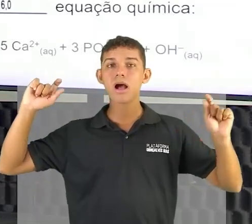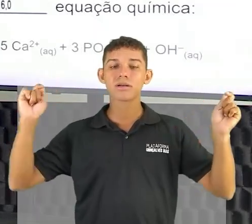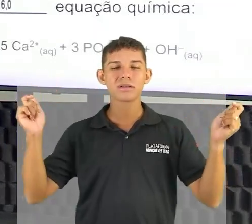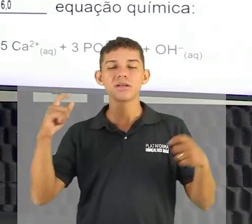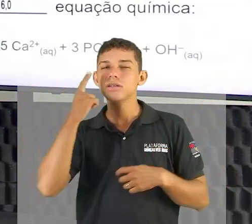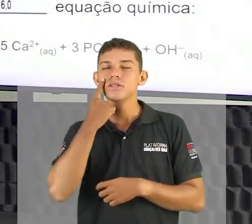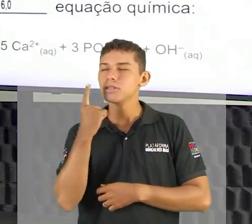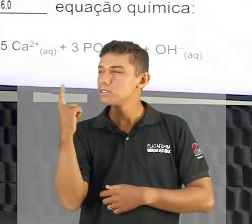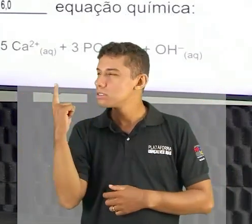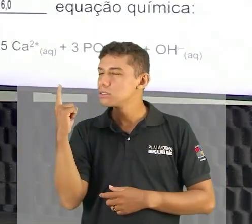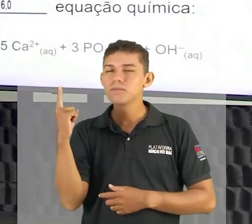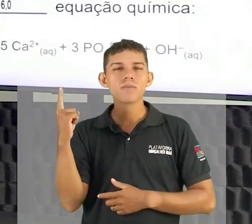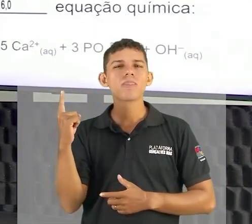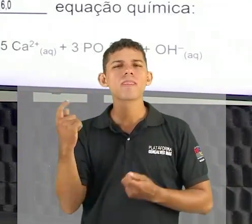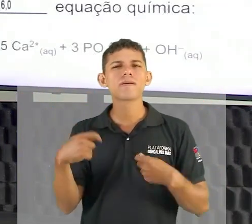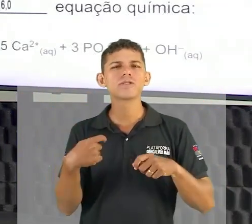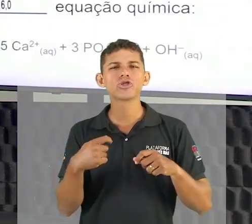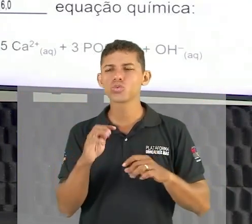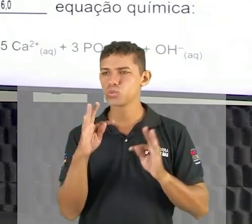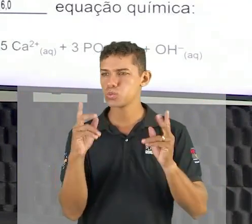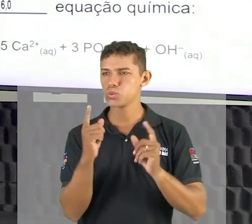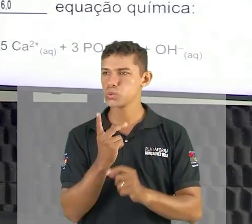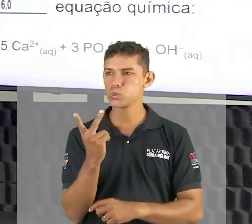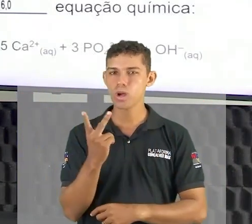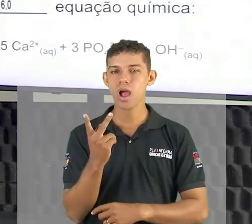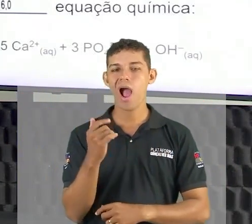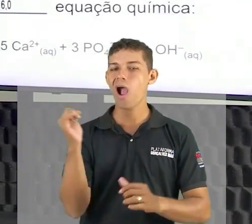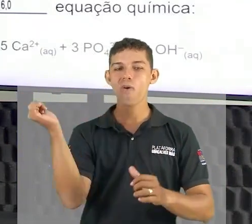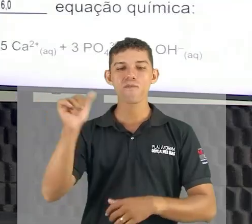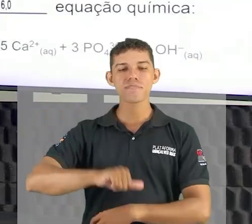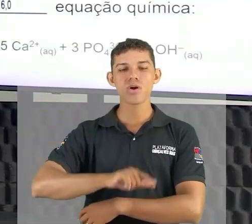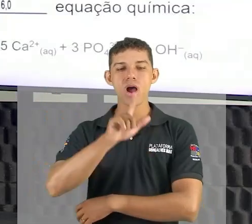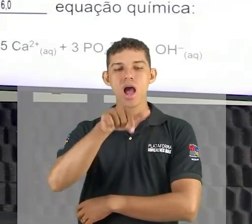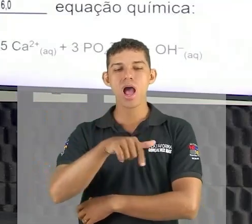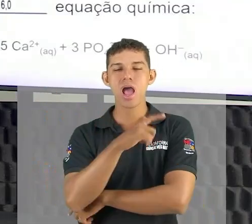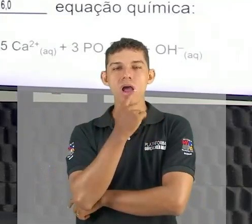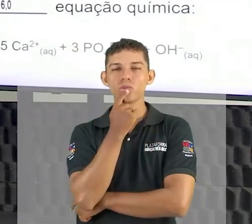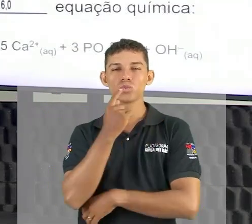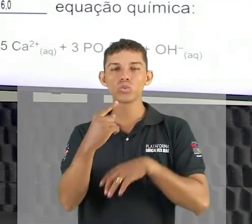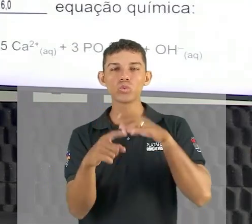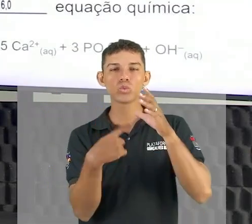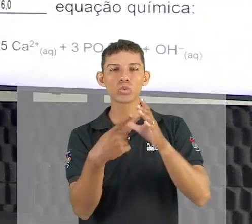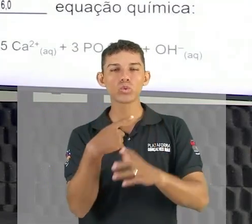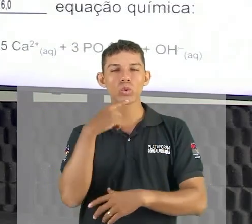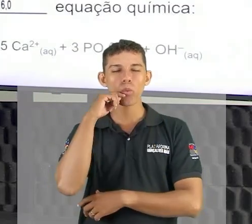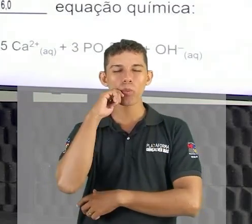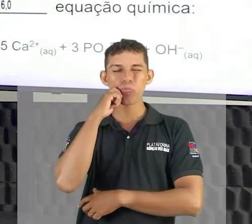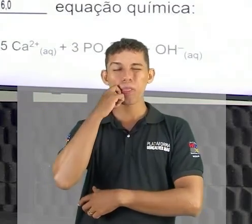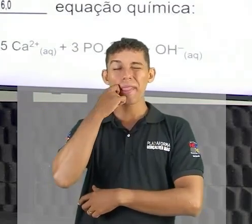ver o seguinte, olha, dessa galera todinha aqui, gente, para mim o pior é o suco de limão. Tá?